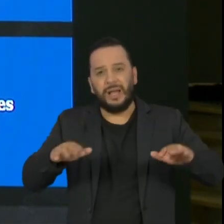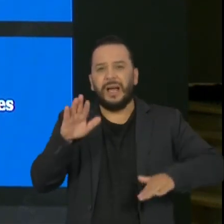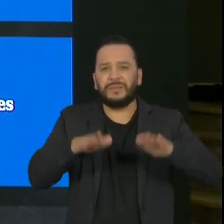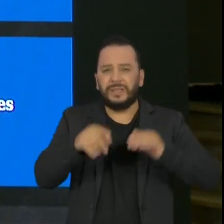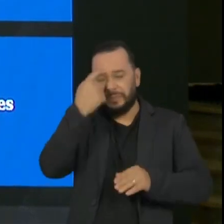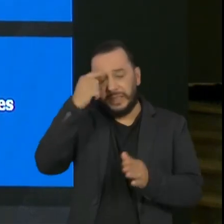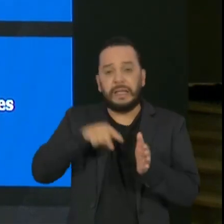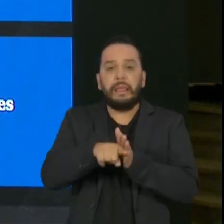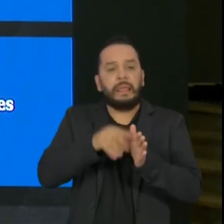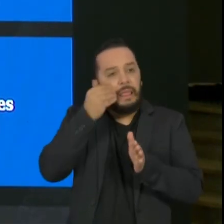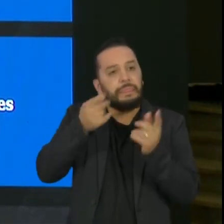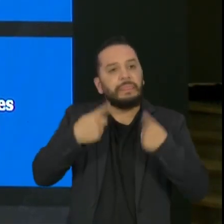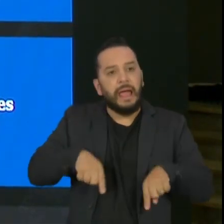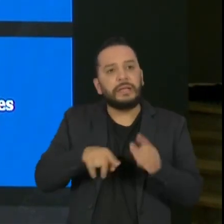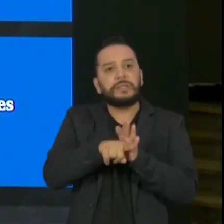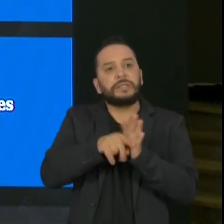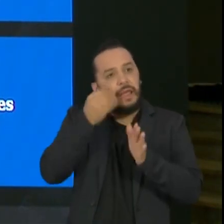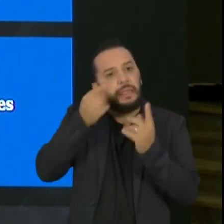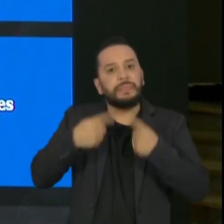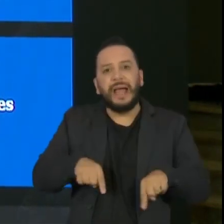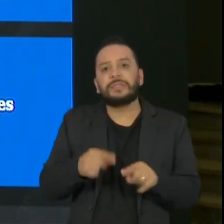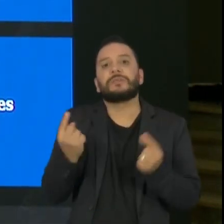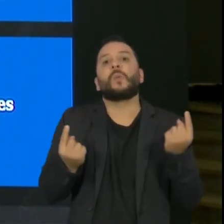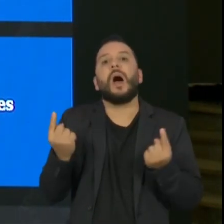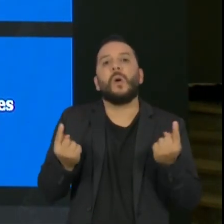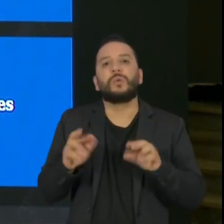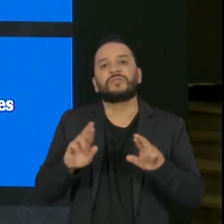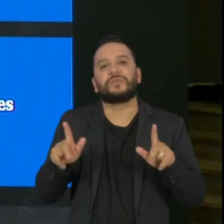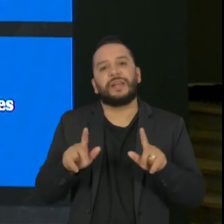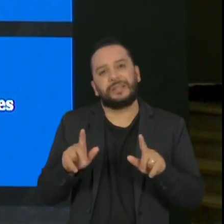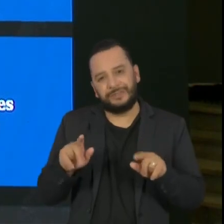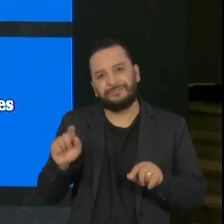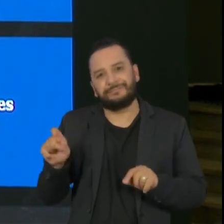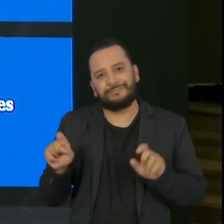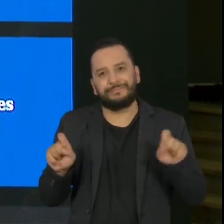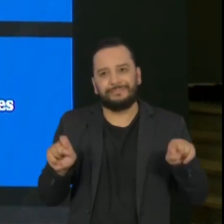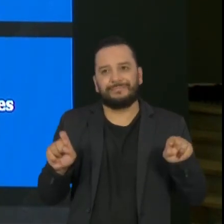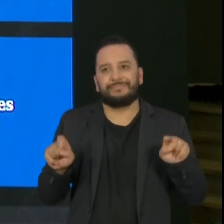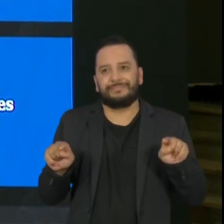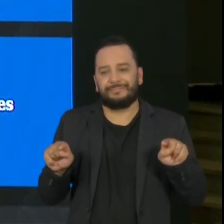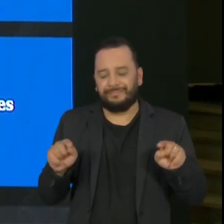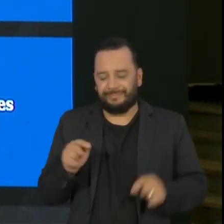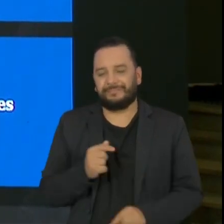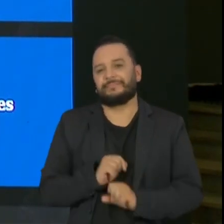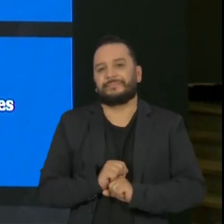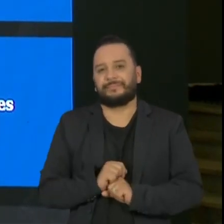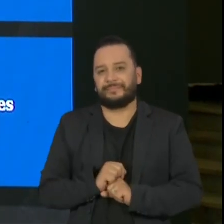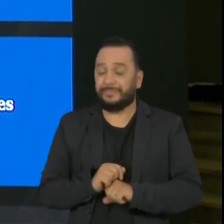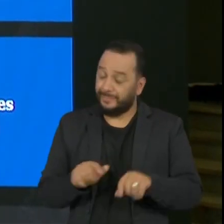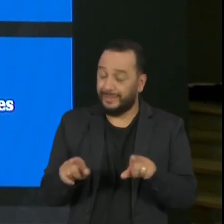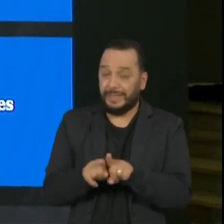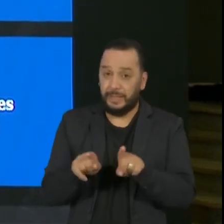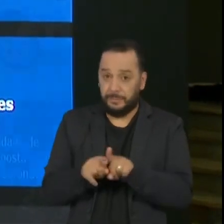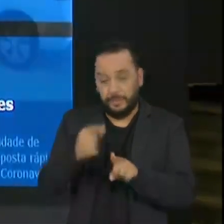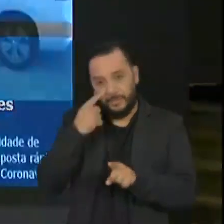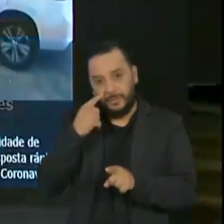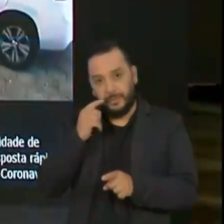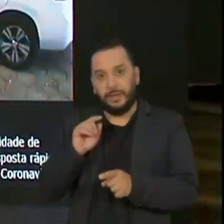olha, testes. Não, mas tem diferenças. Dentro desse contexto próximo,